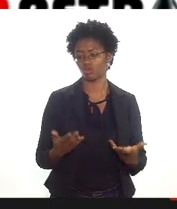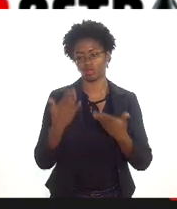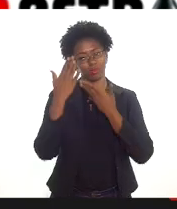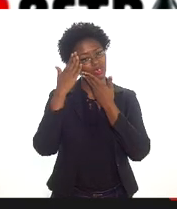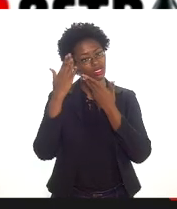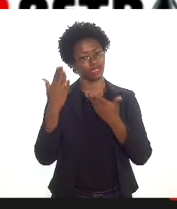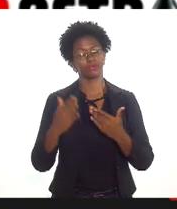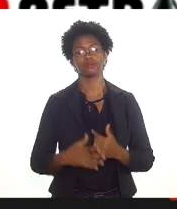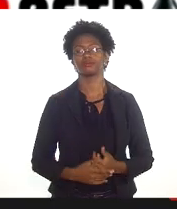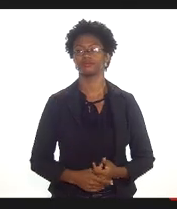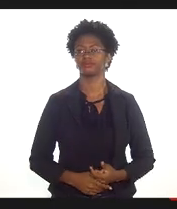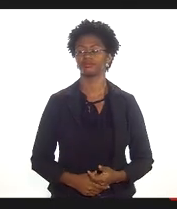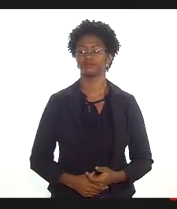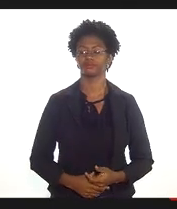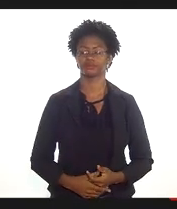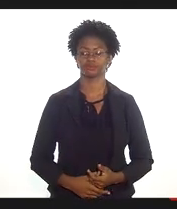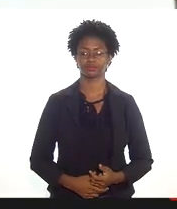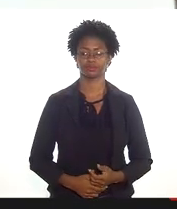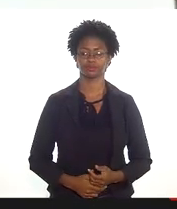obrigado.